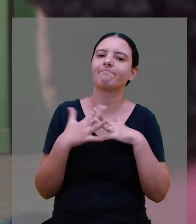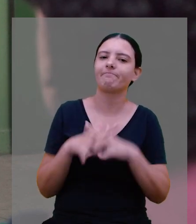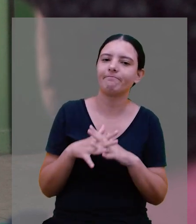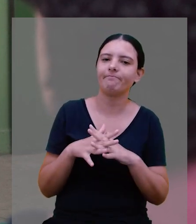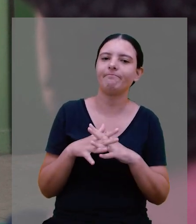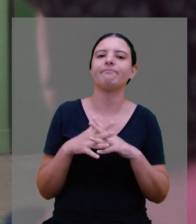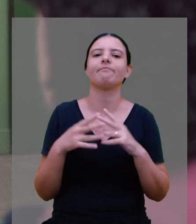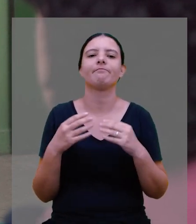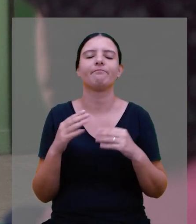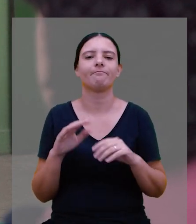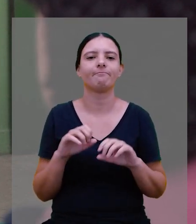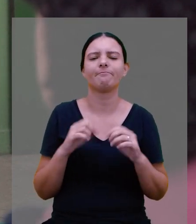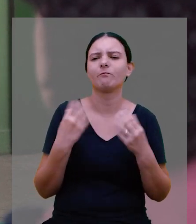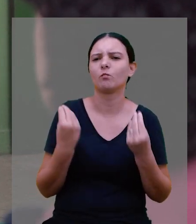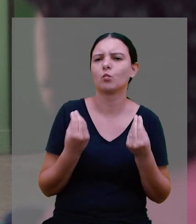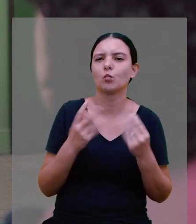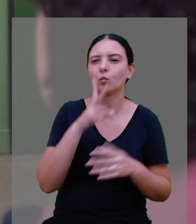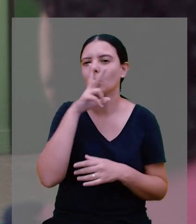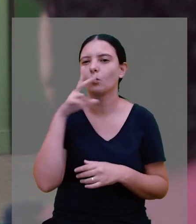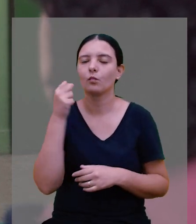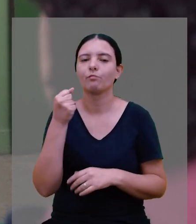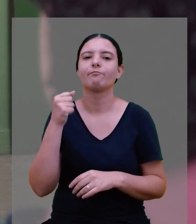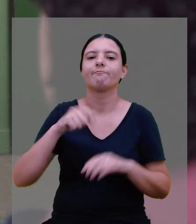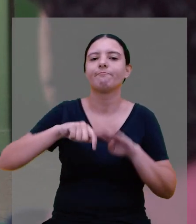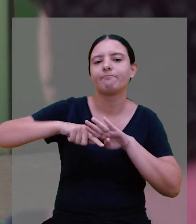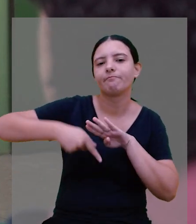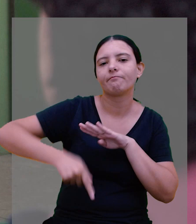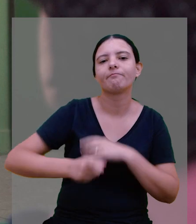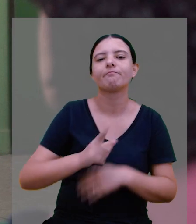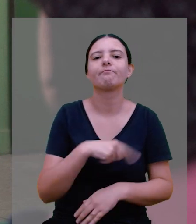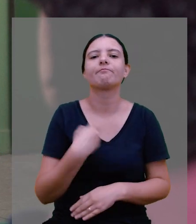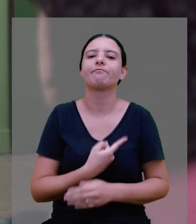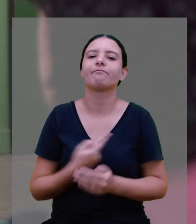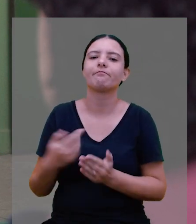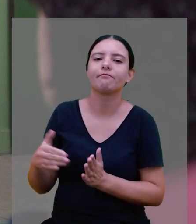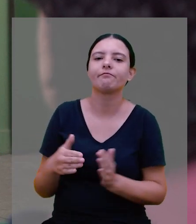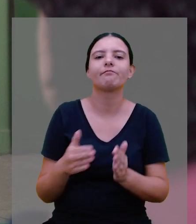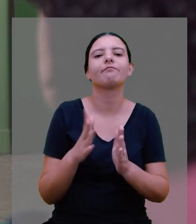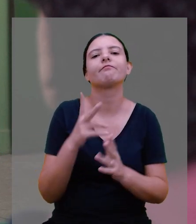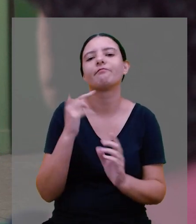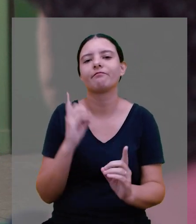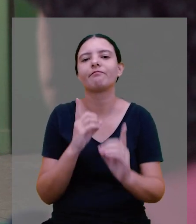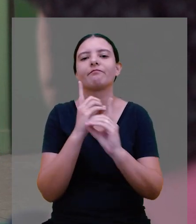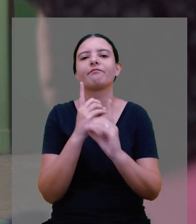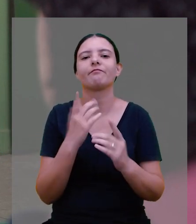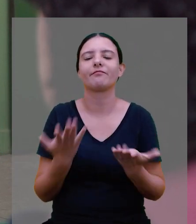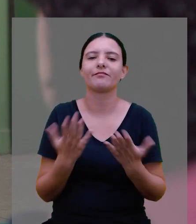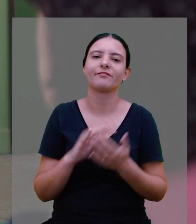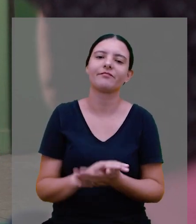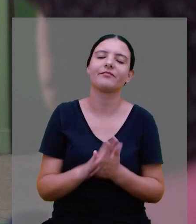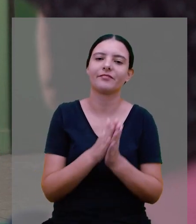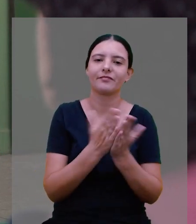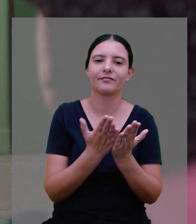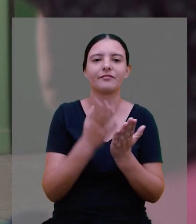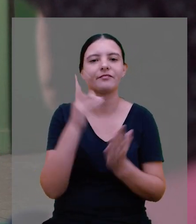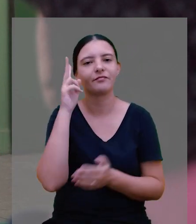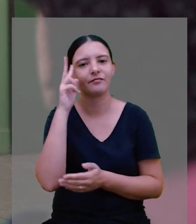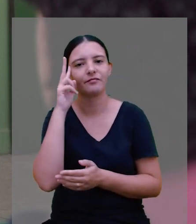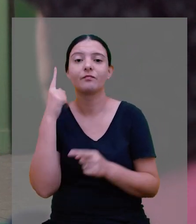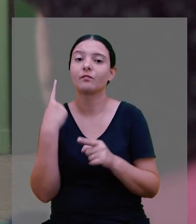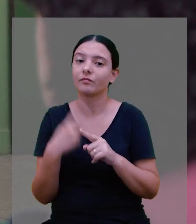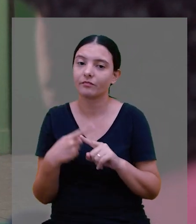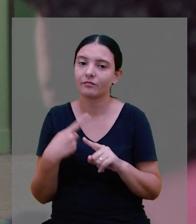conflituoso, quando o que é grandioso, quando o que é profundo na gente acha caminho. Né? Então eu guardei esse livro de lembrança